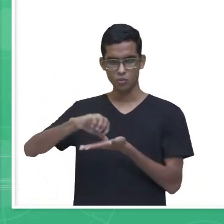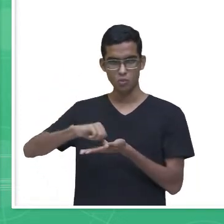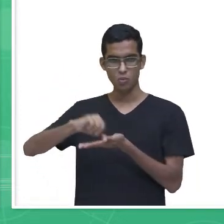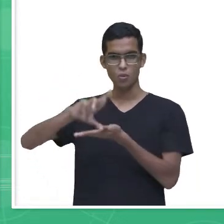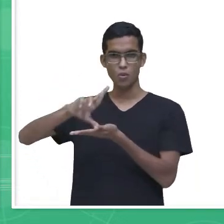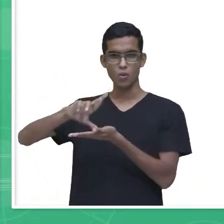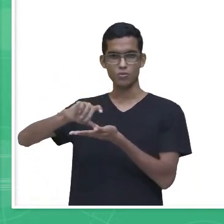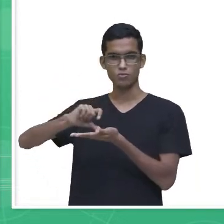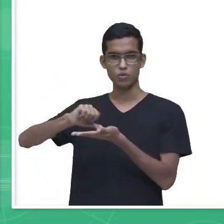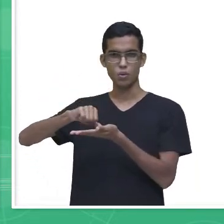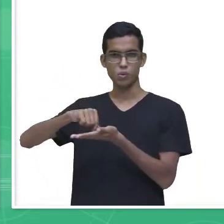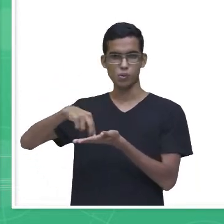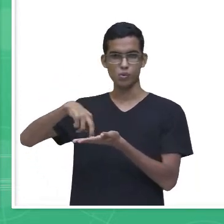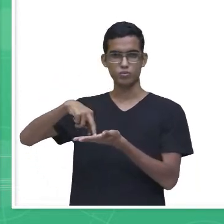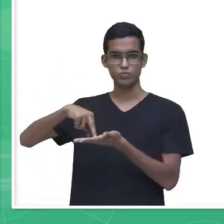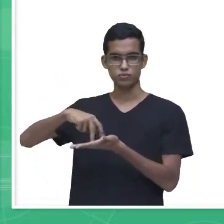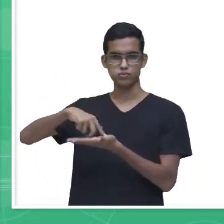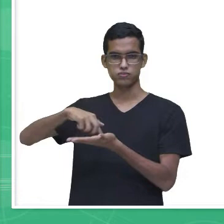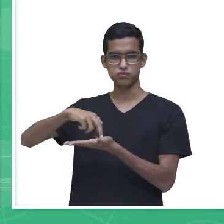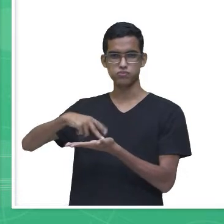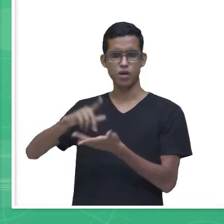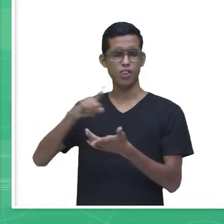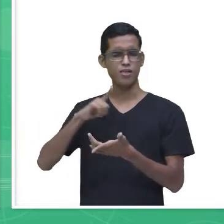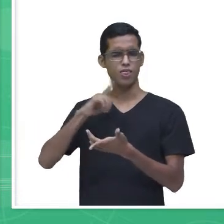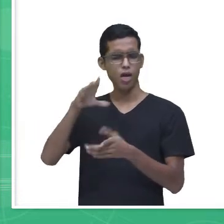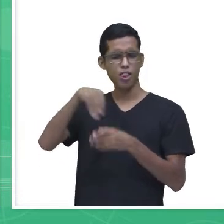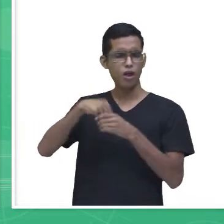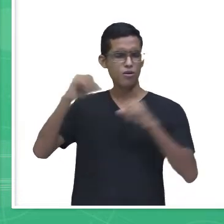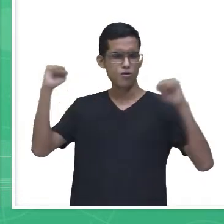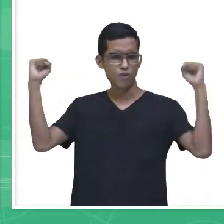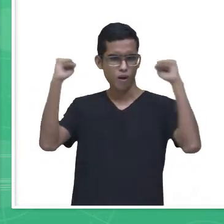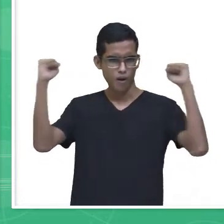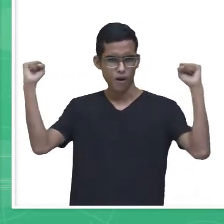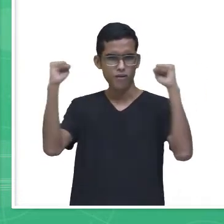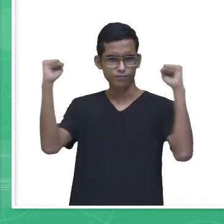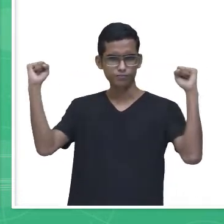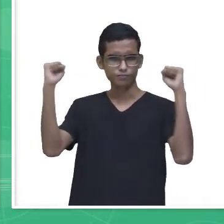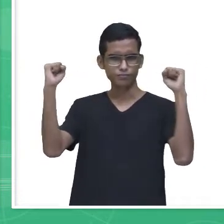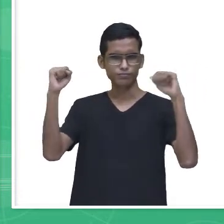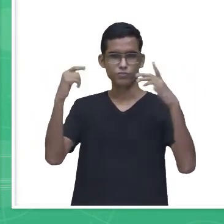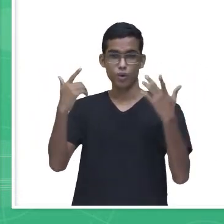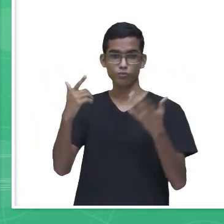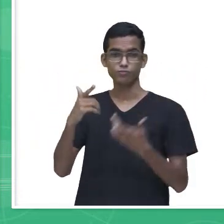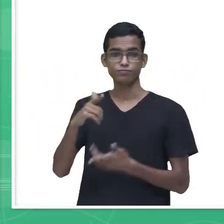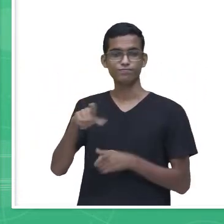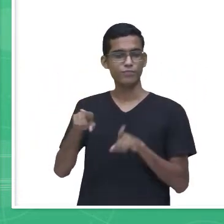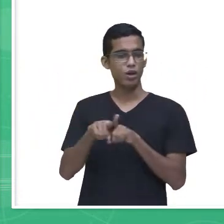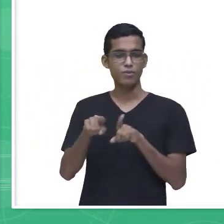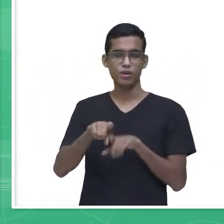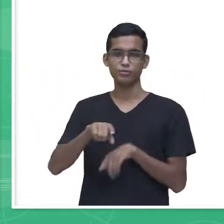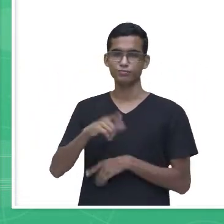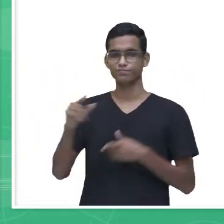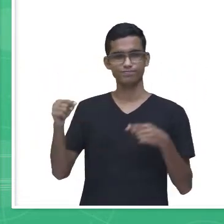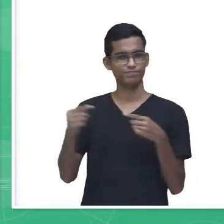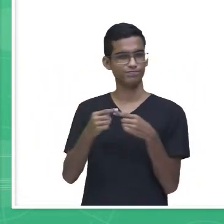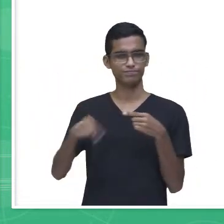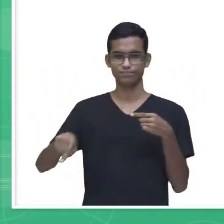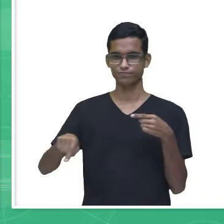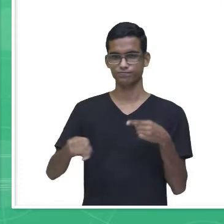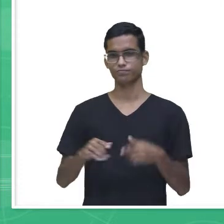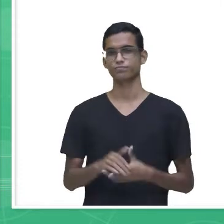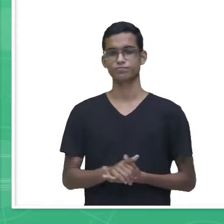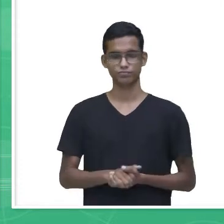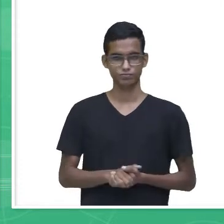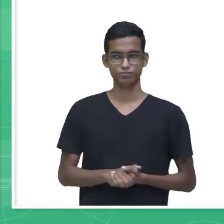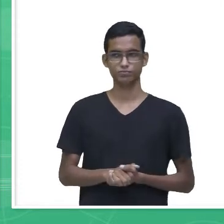de academia, então também ela já fica aí fora, porque lá a gente comenta no enunciado